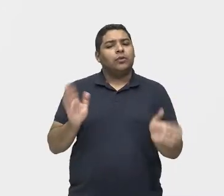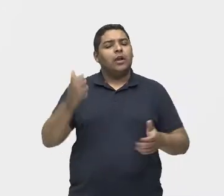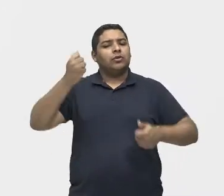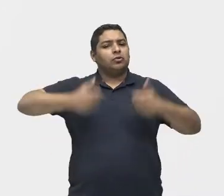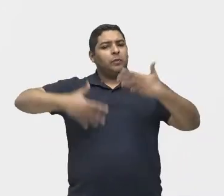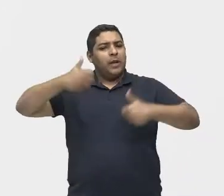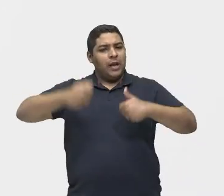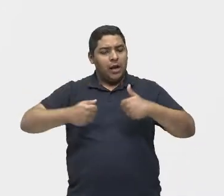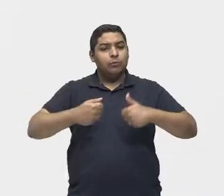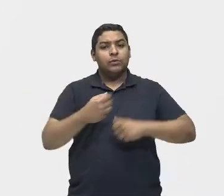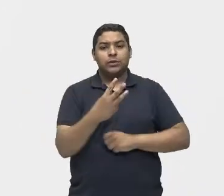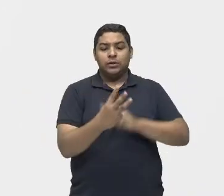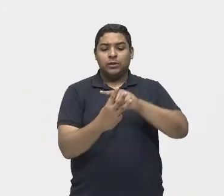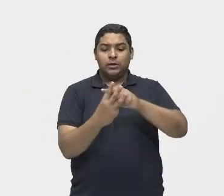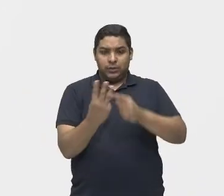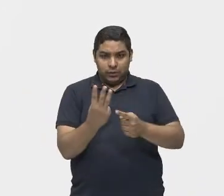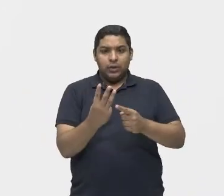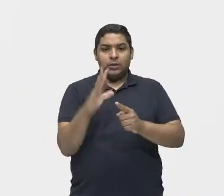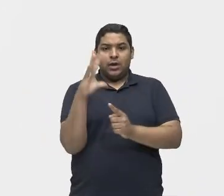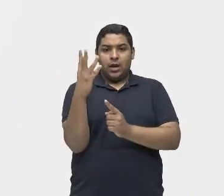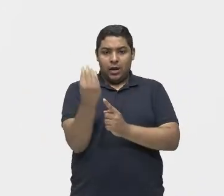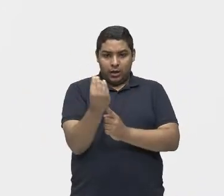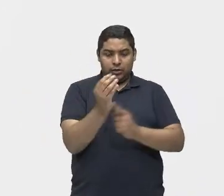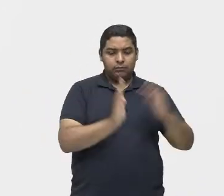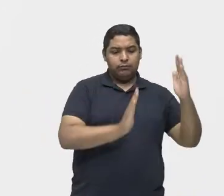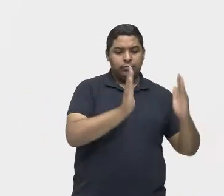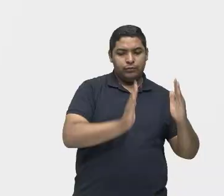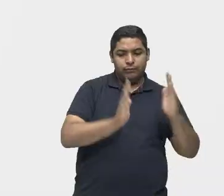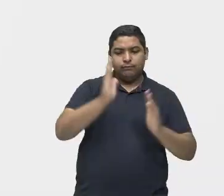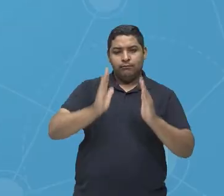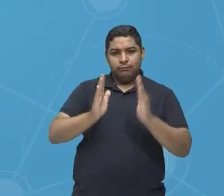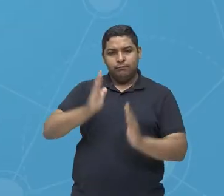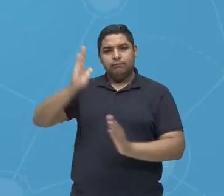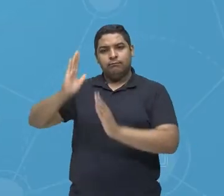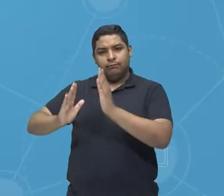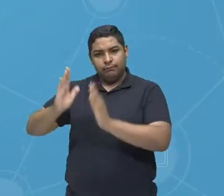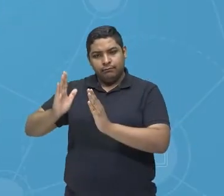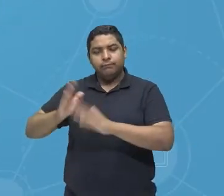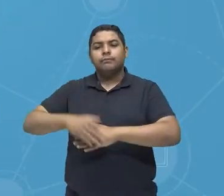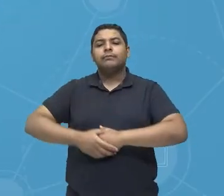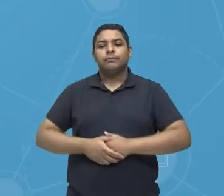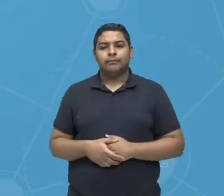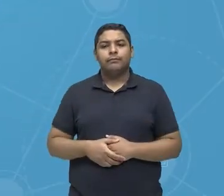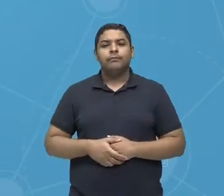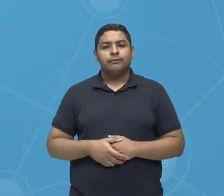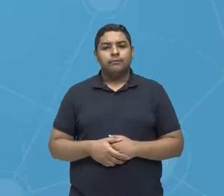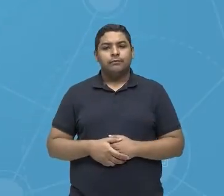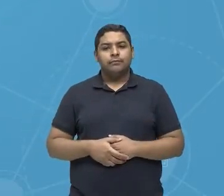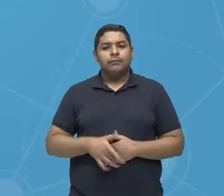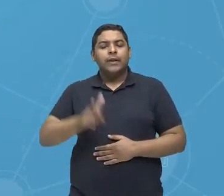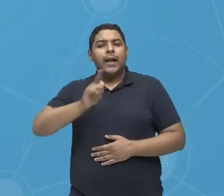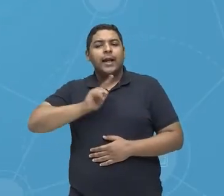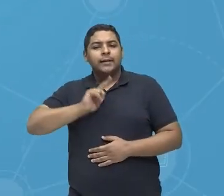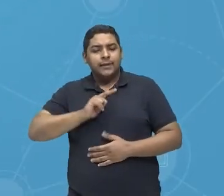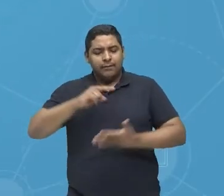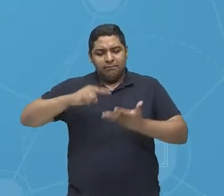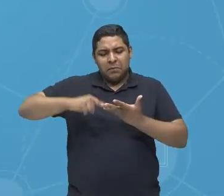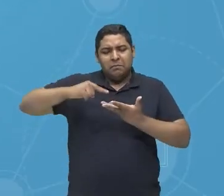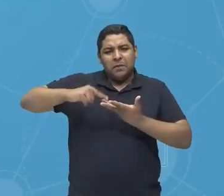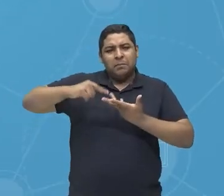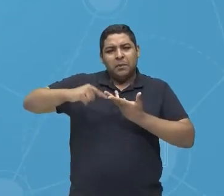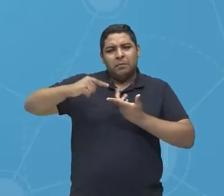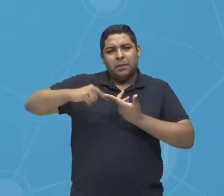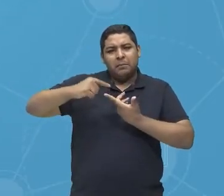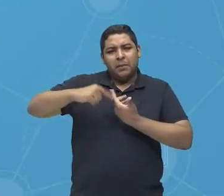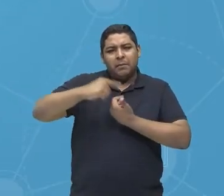3 períodos da arte: Paleolítico, Neolítico e Idade dos Metais, que traz esse monte de questões